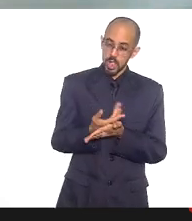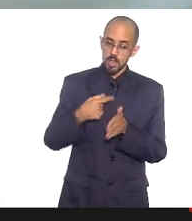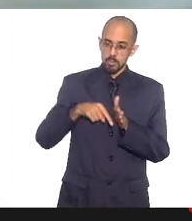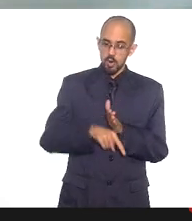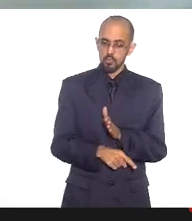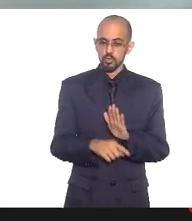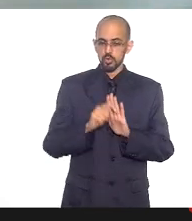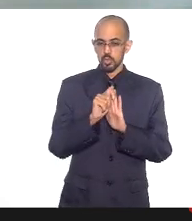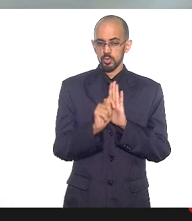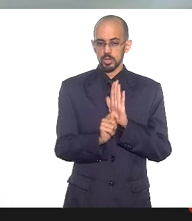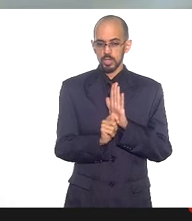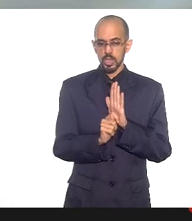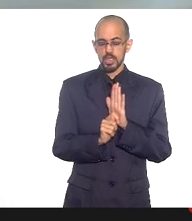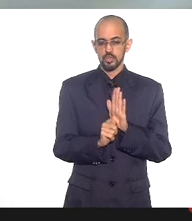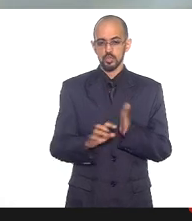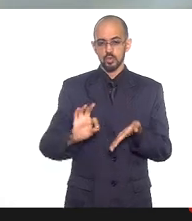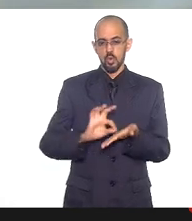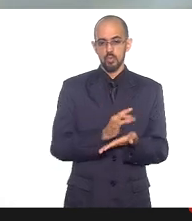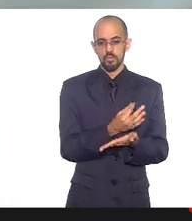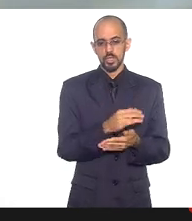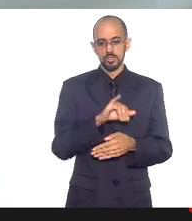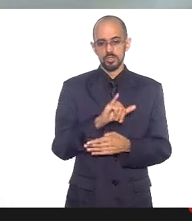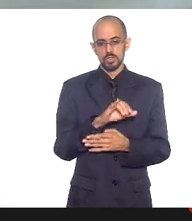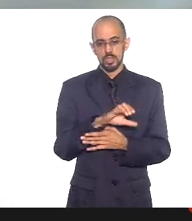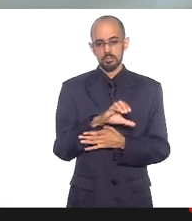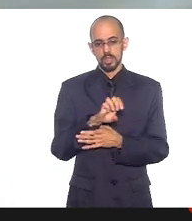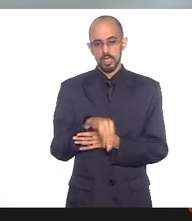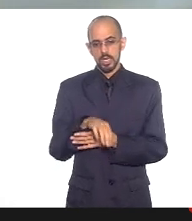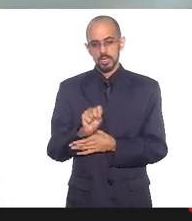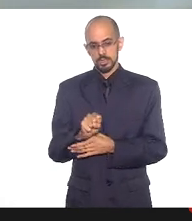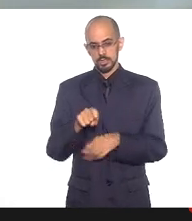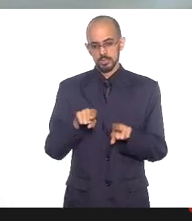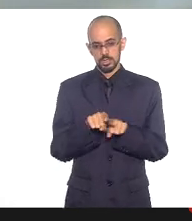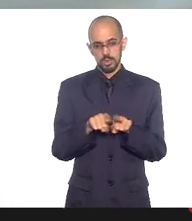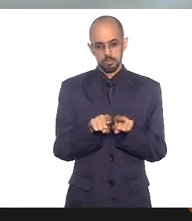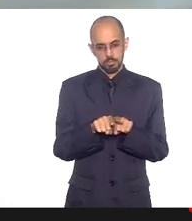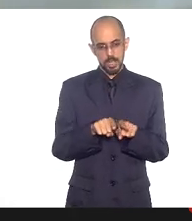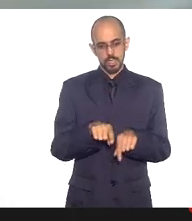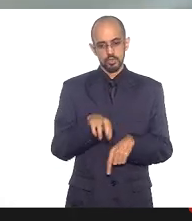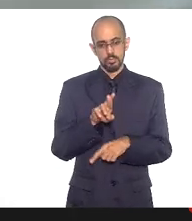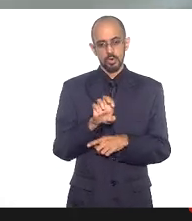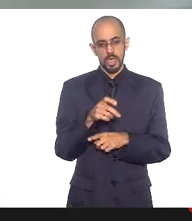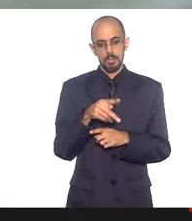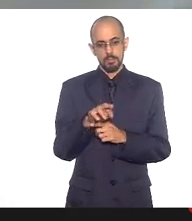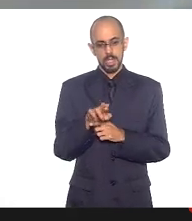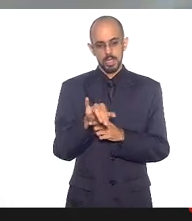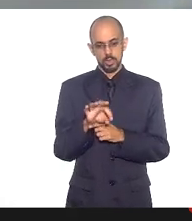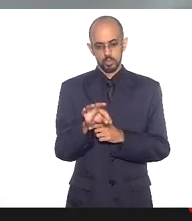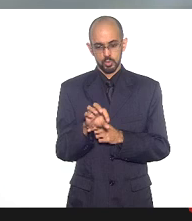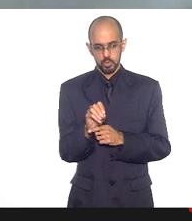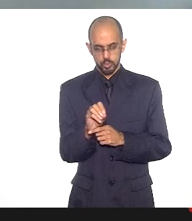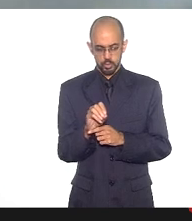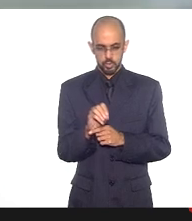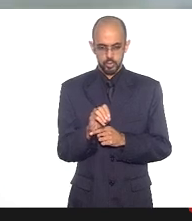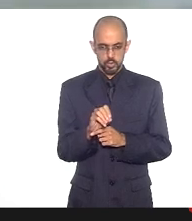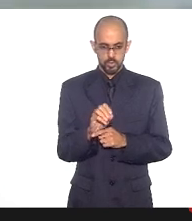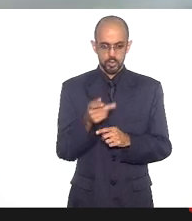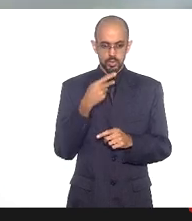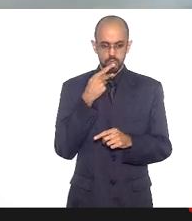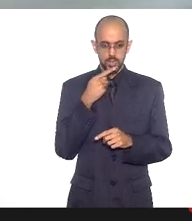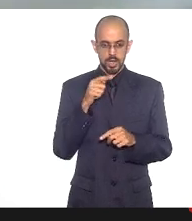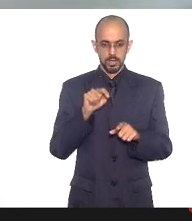do convênio ICMS e da nossa lei do repeto industrialização. Estou falando de lei